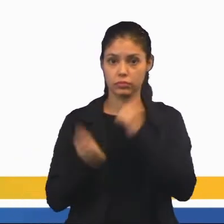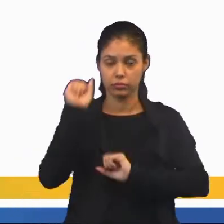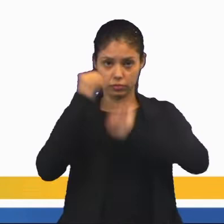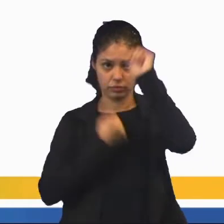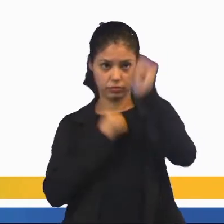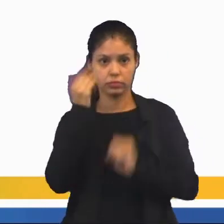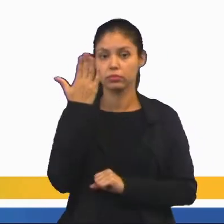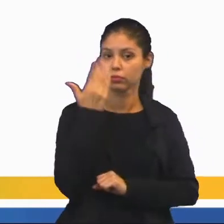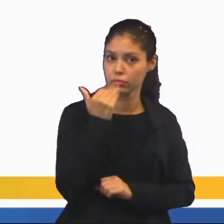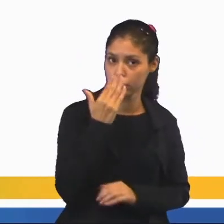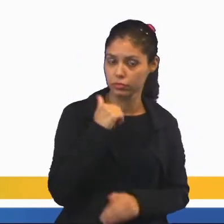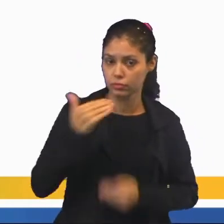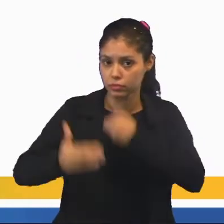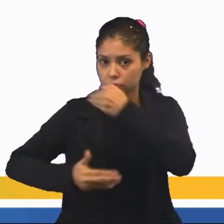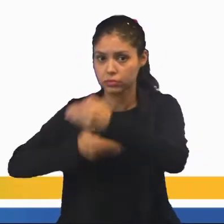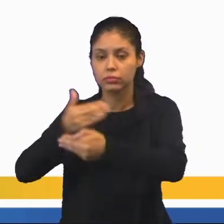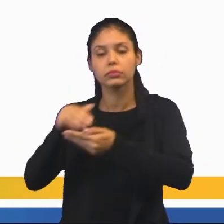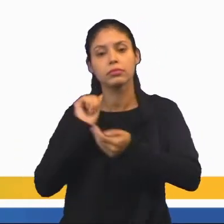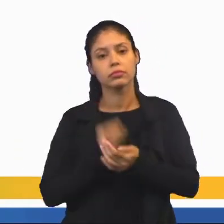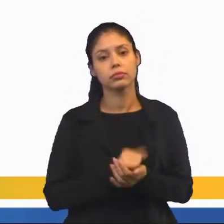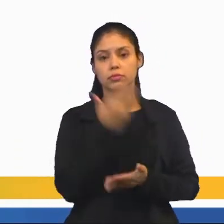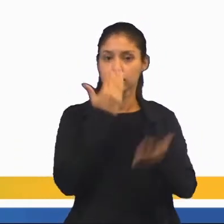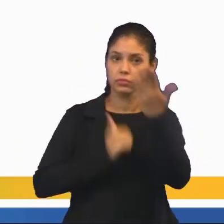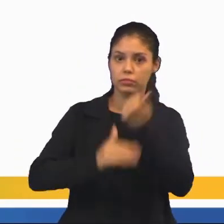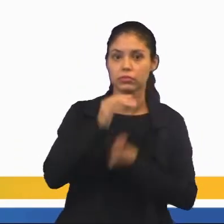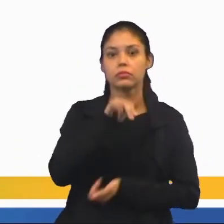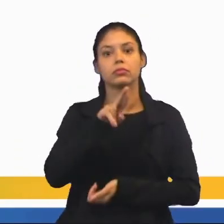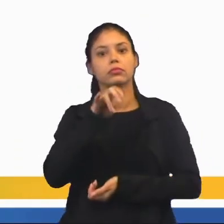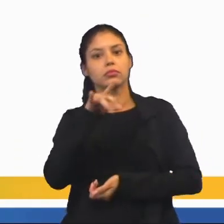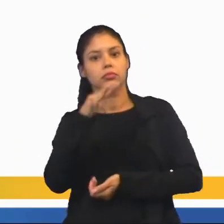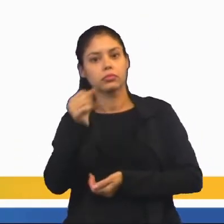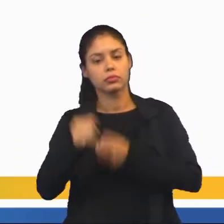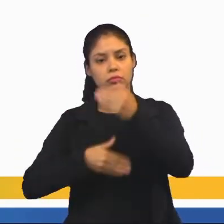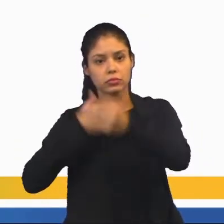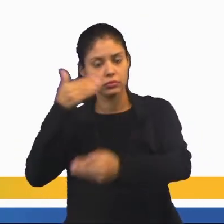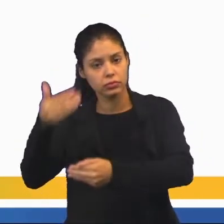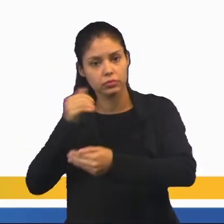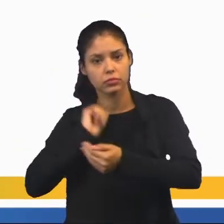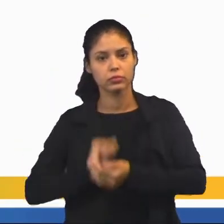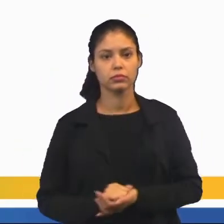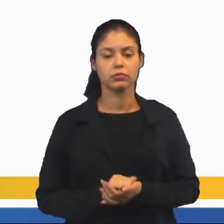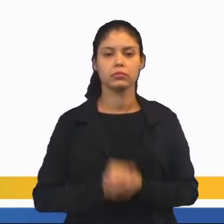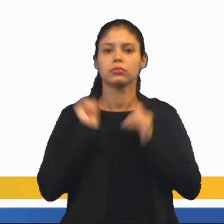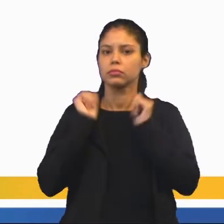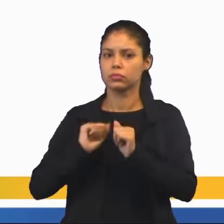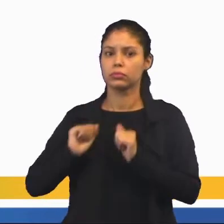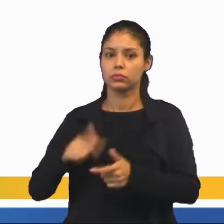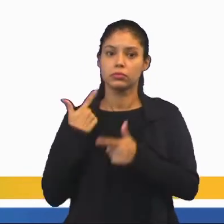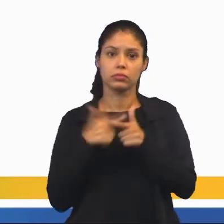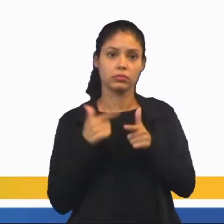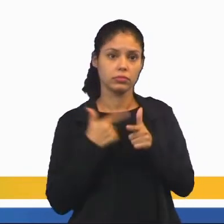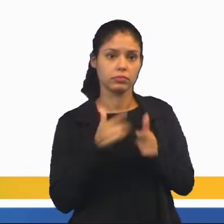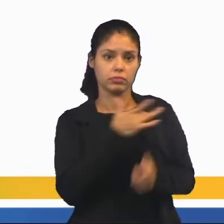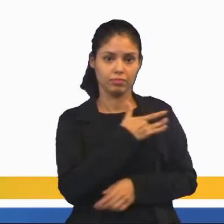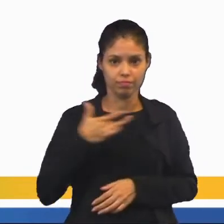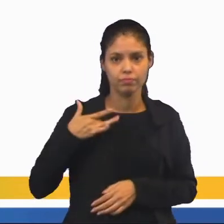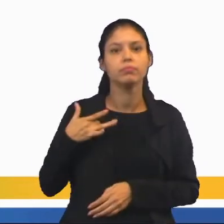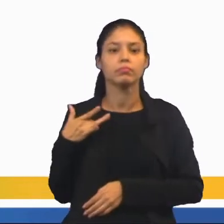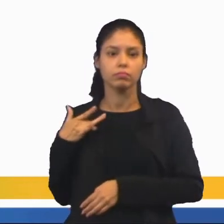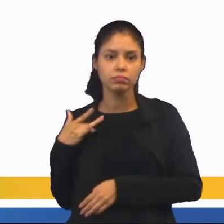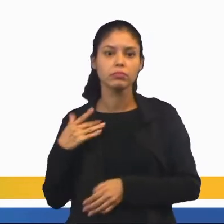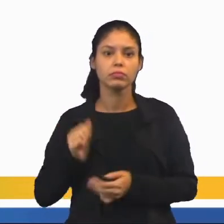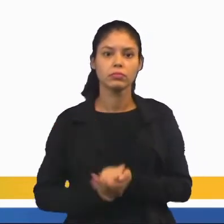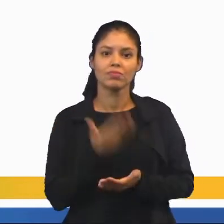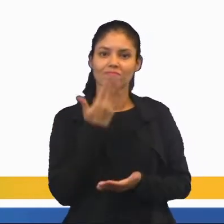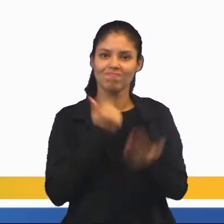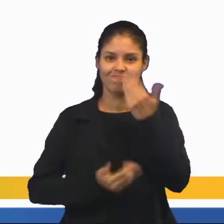Alimentos industrializados, alimentos processados e alimentos ultraprocessados podem causar problemas